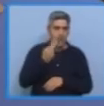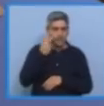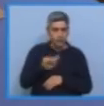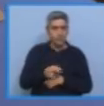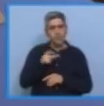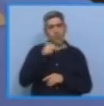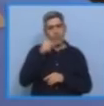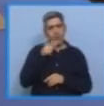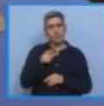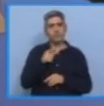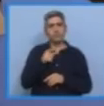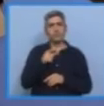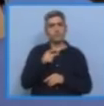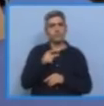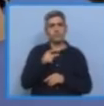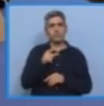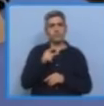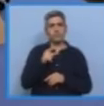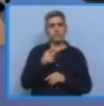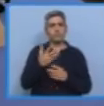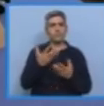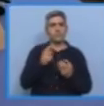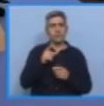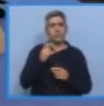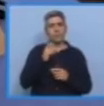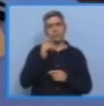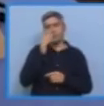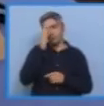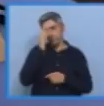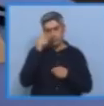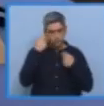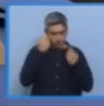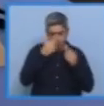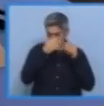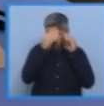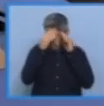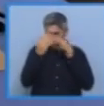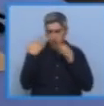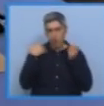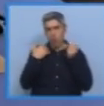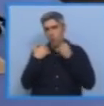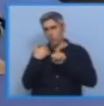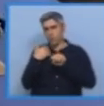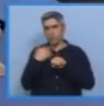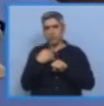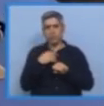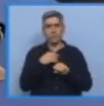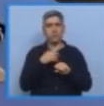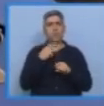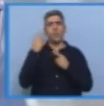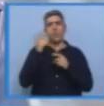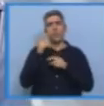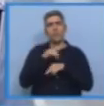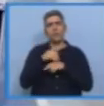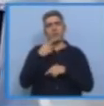Ele geralmente não atendia à visita, ou fazia que estava a dormir, ou cobria a cabeça, virava as costas. Os outros doentes às vezes diziam